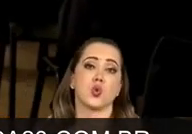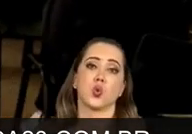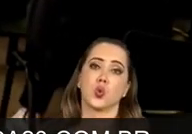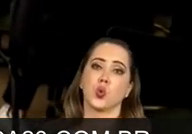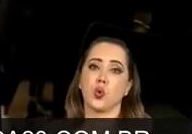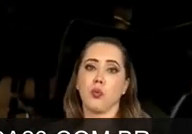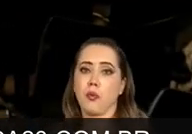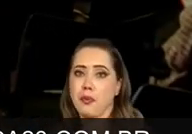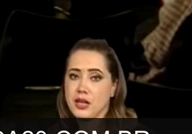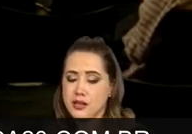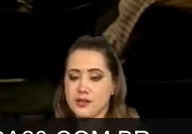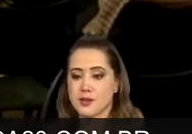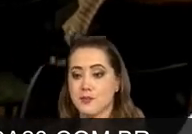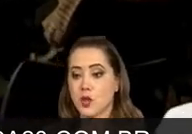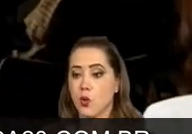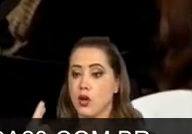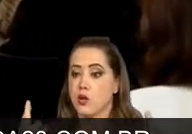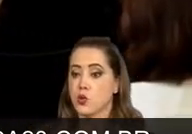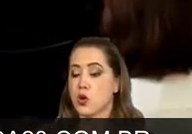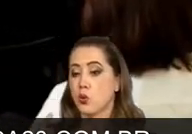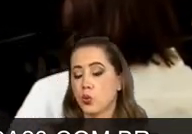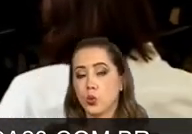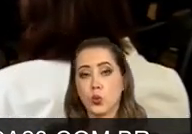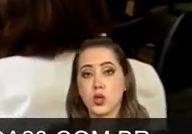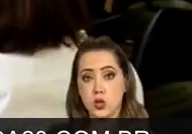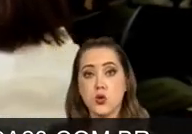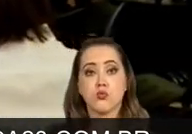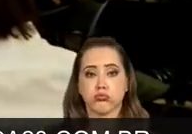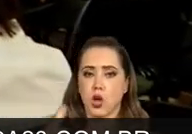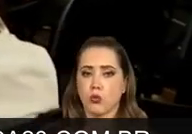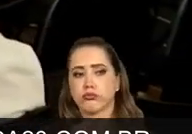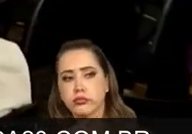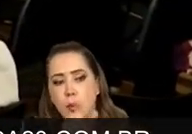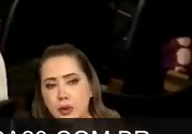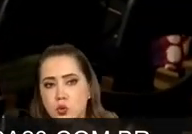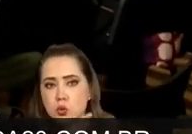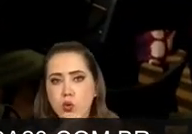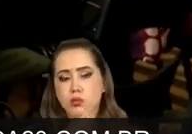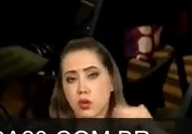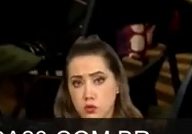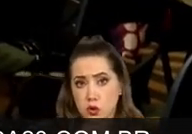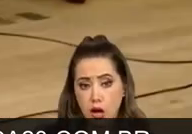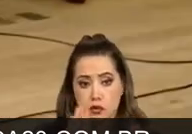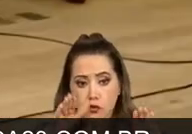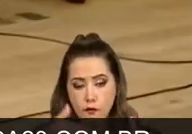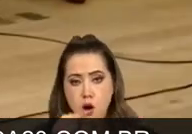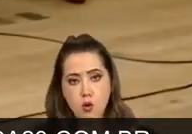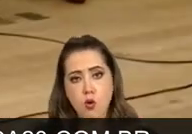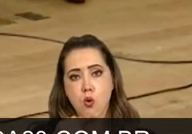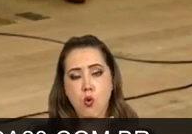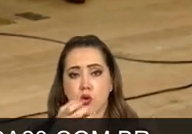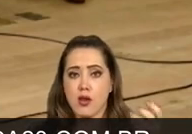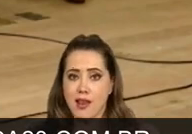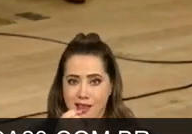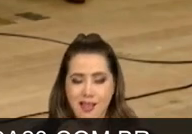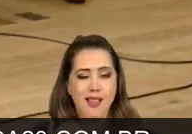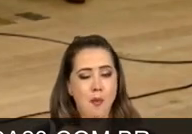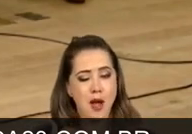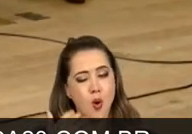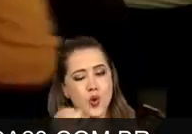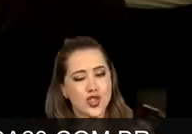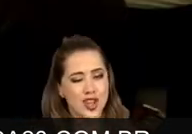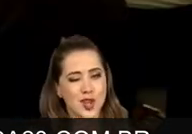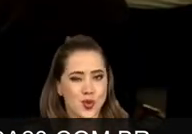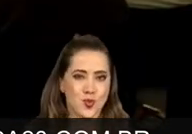integrantes dessa grande rede profissionais que já trabalharam e também os que atuam hoje na linha de frente dos bancos de leite